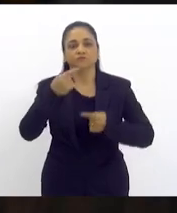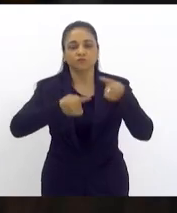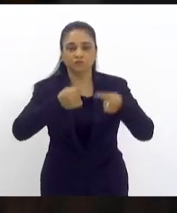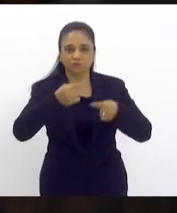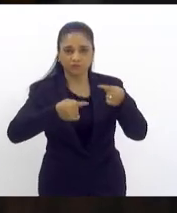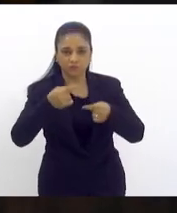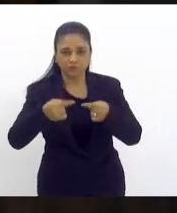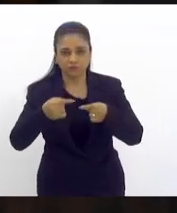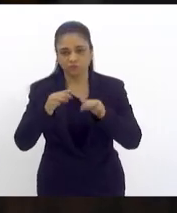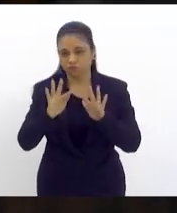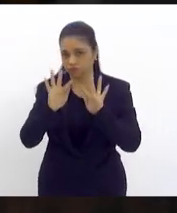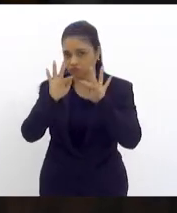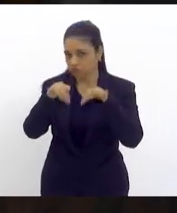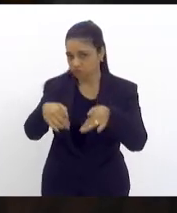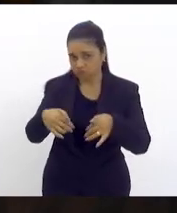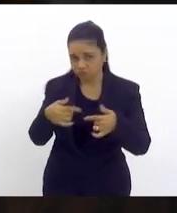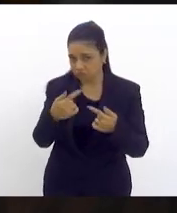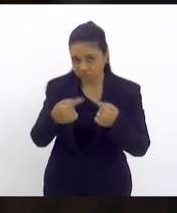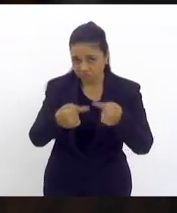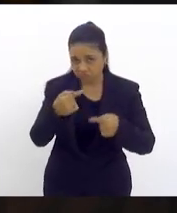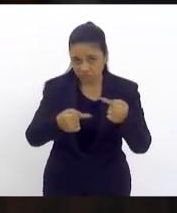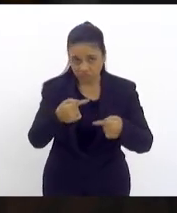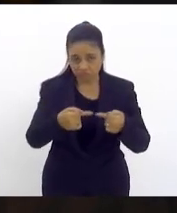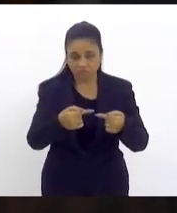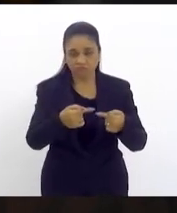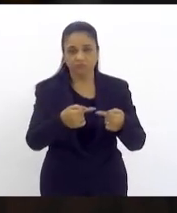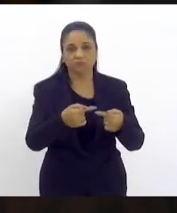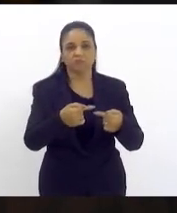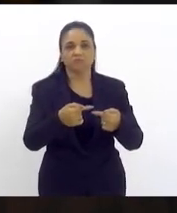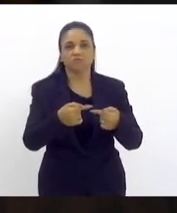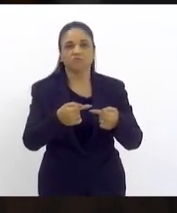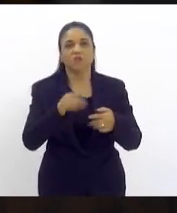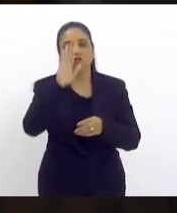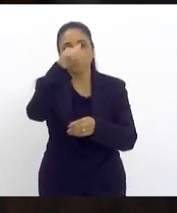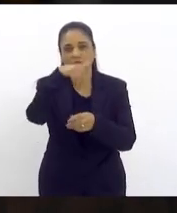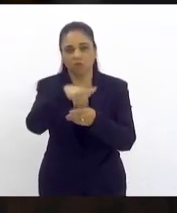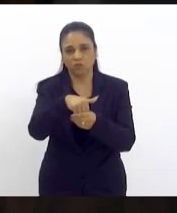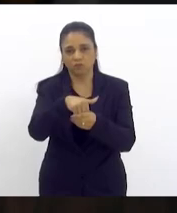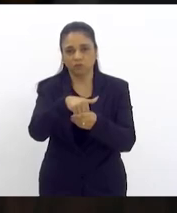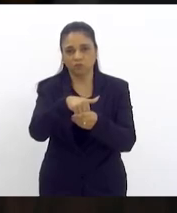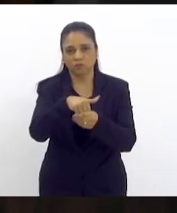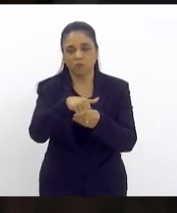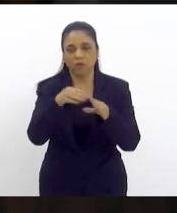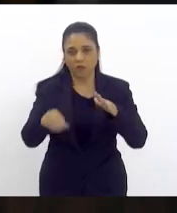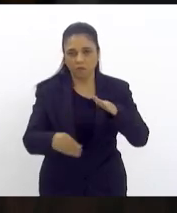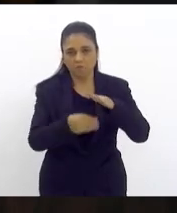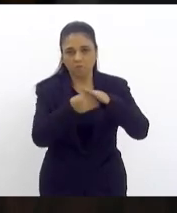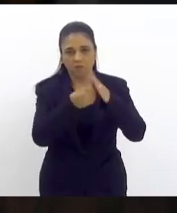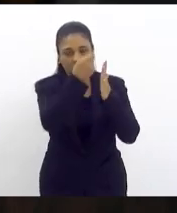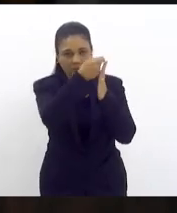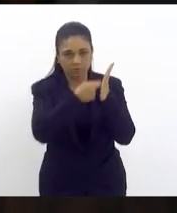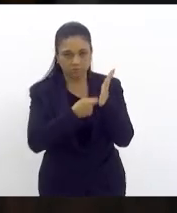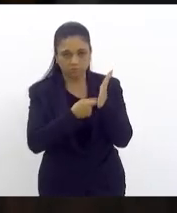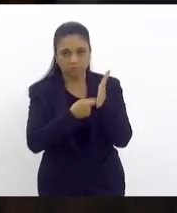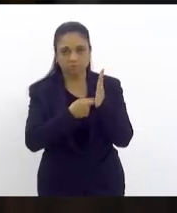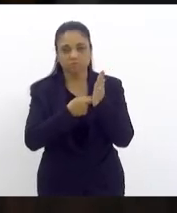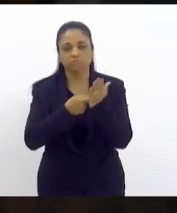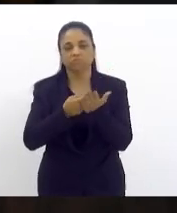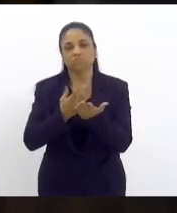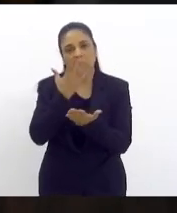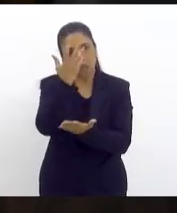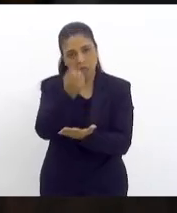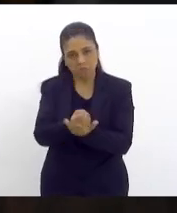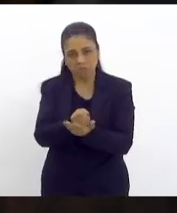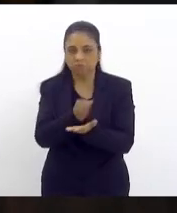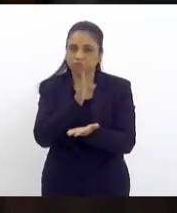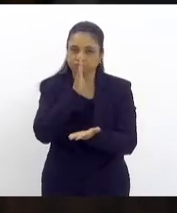discussão não havendo mais Quem Queira discutir encerrada discussão em votação a emenda de redação senhores que a própria Manias